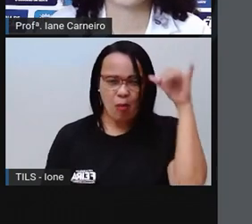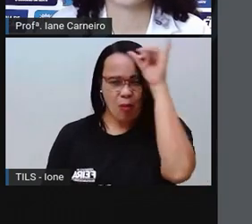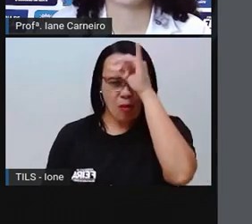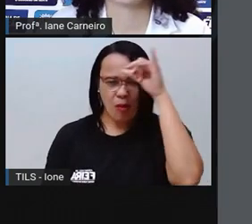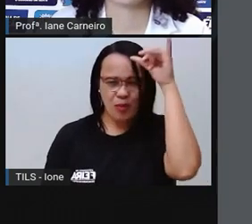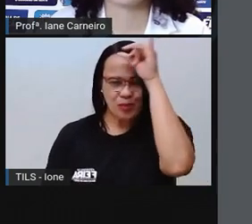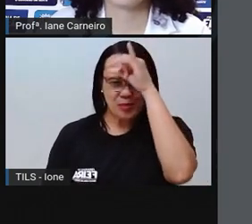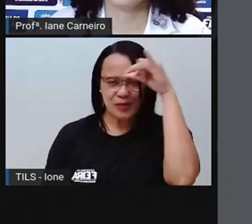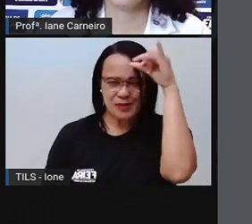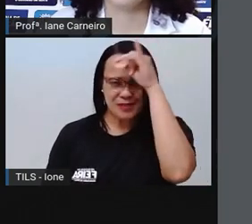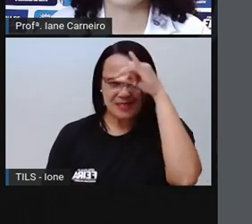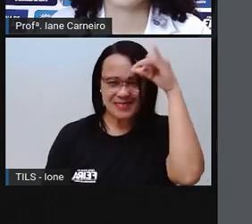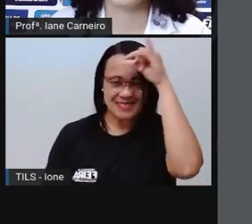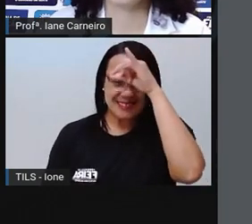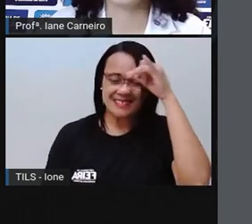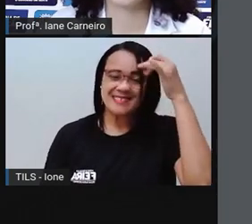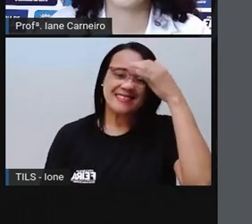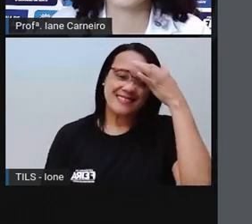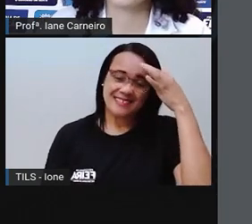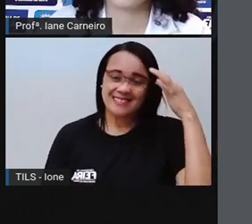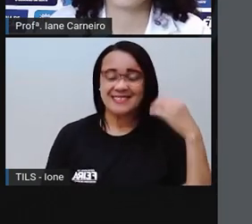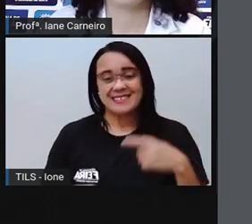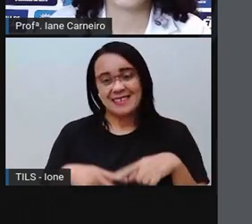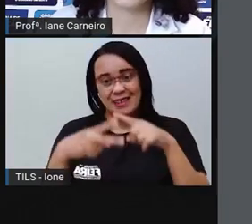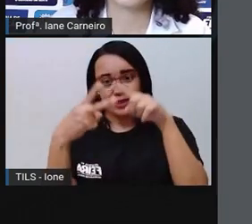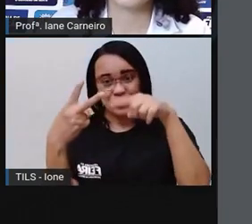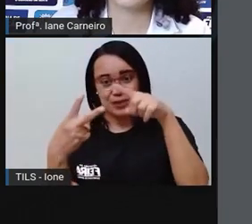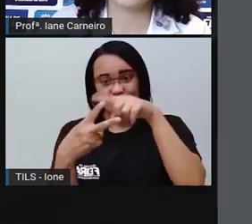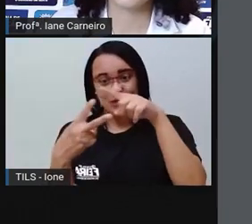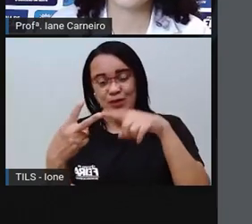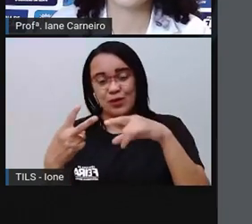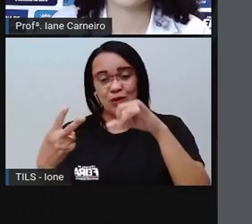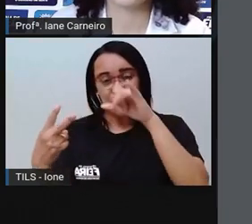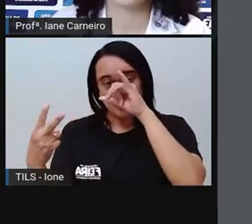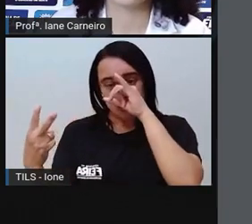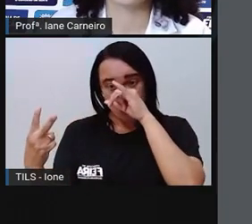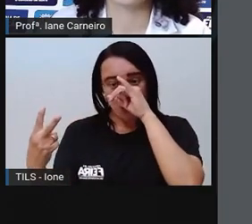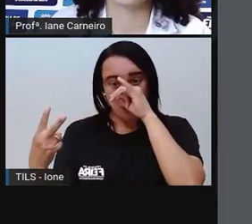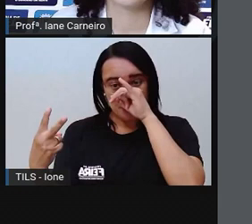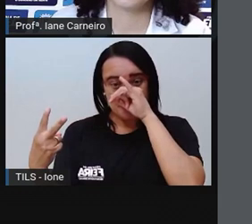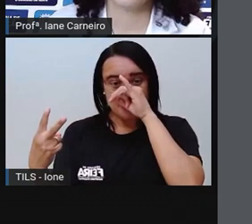bobinhos e dois porquinhos